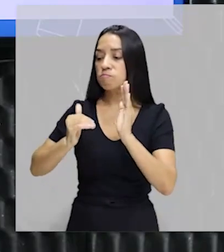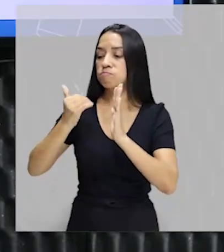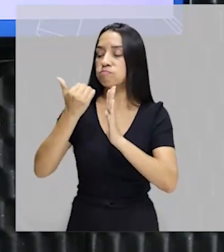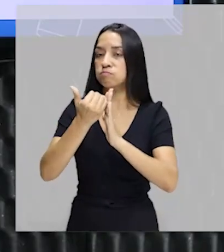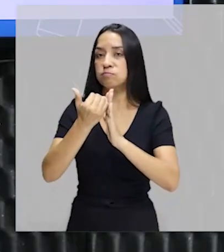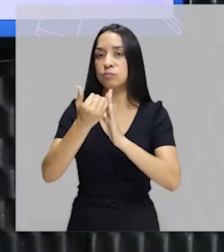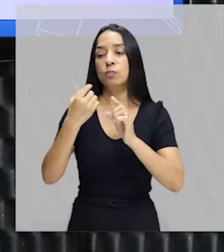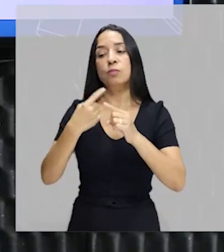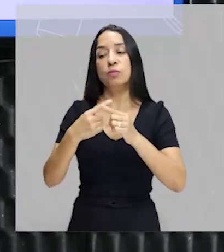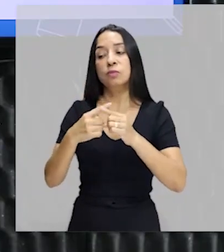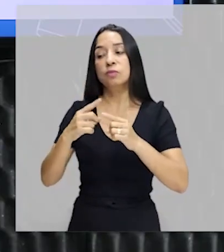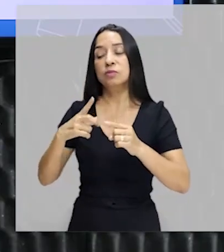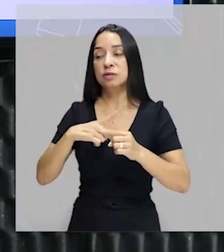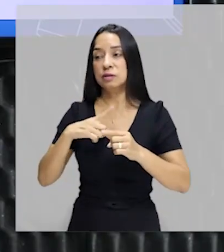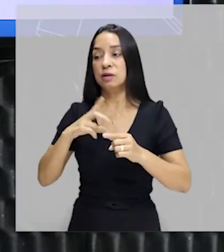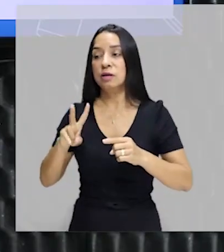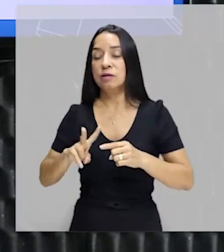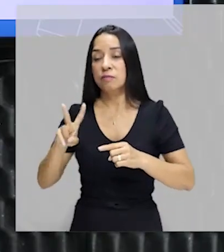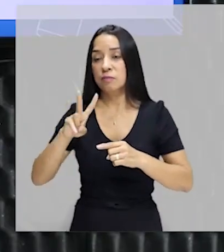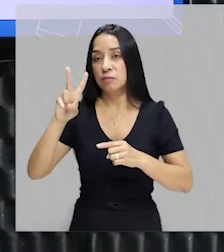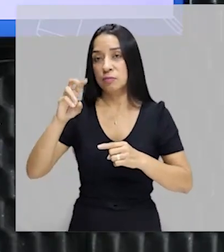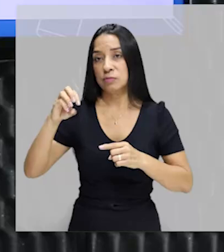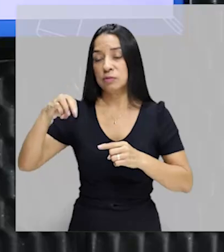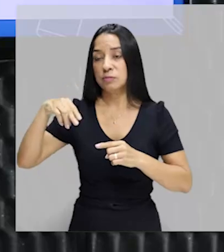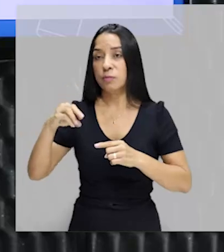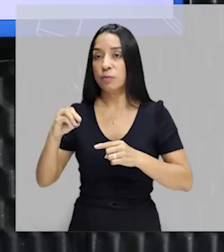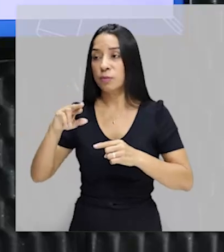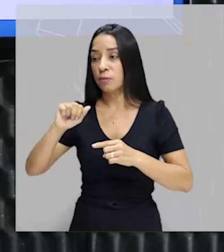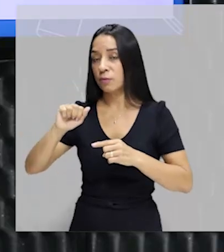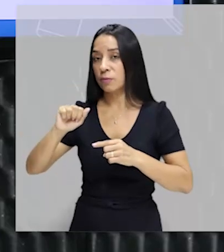porque ele tem valores morais, porque ele está trabalhando.